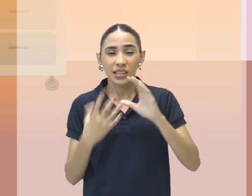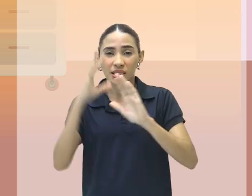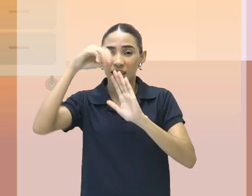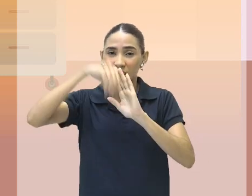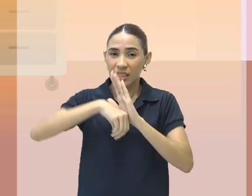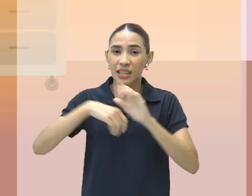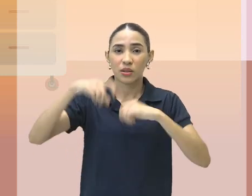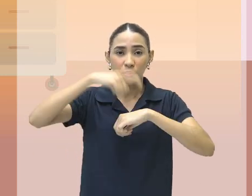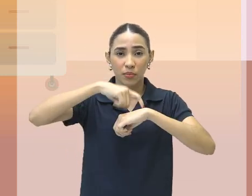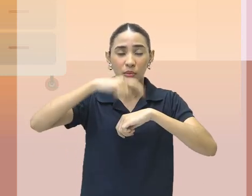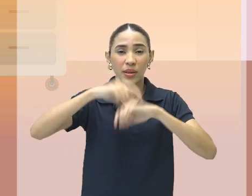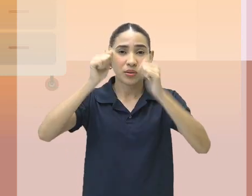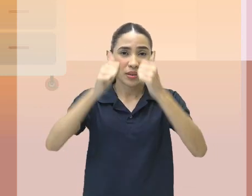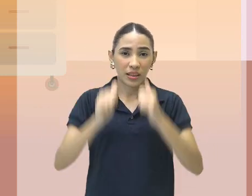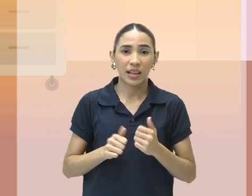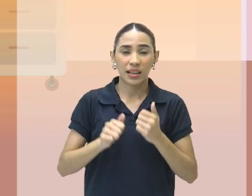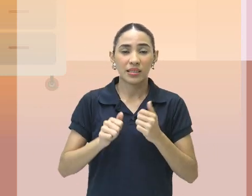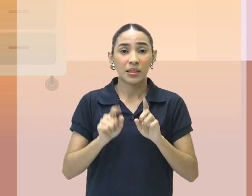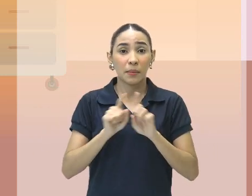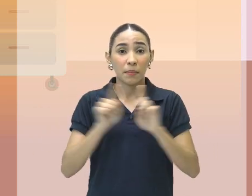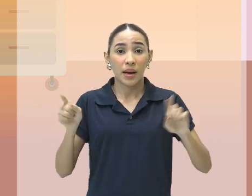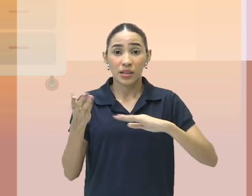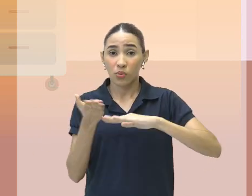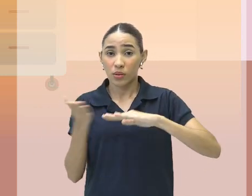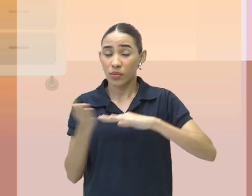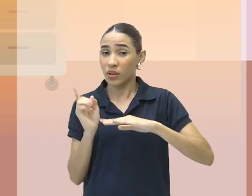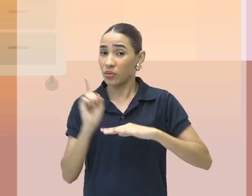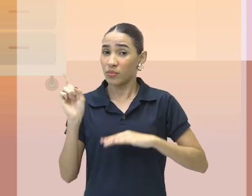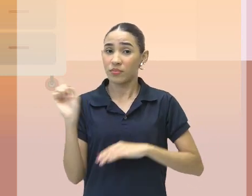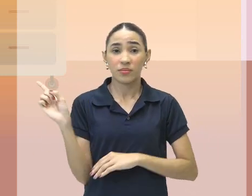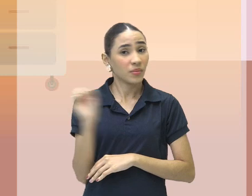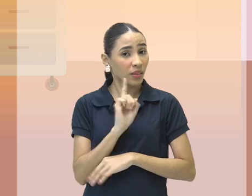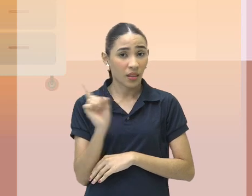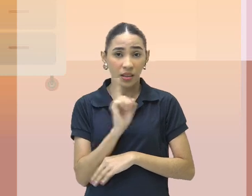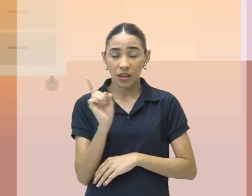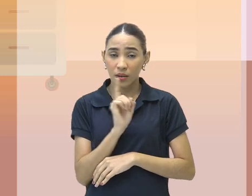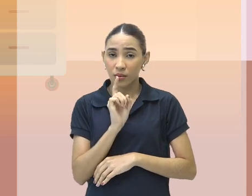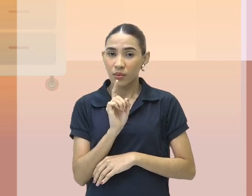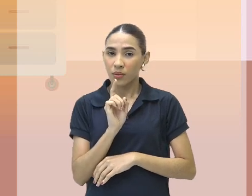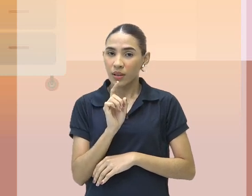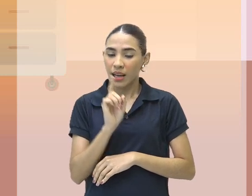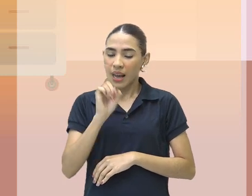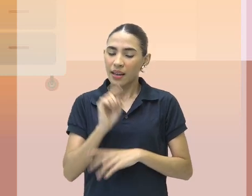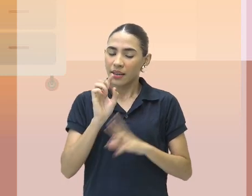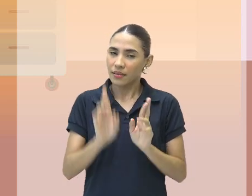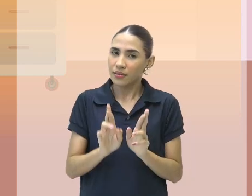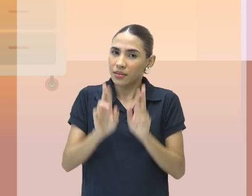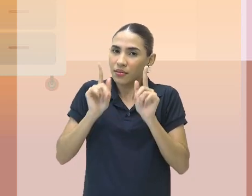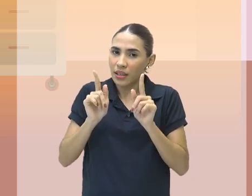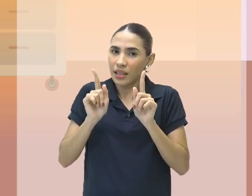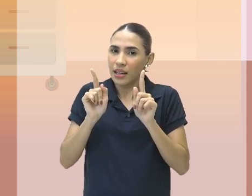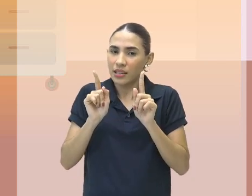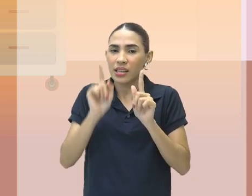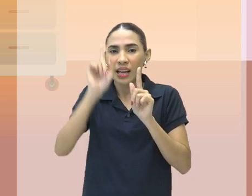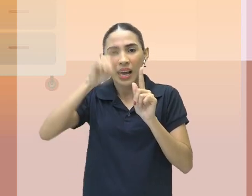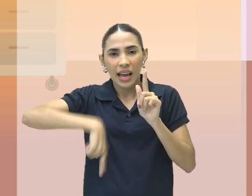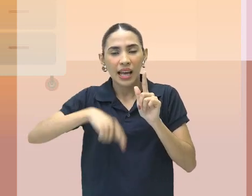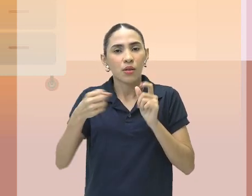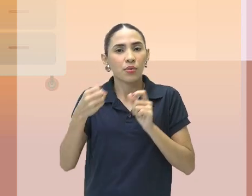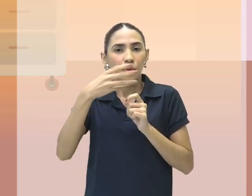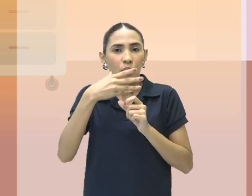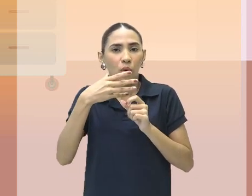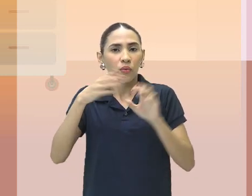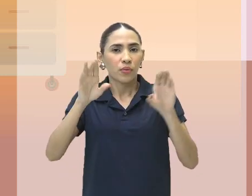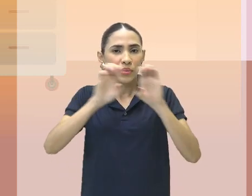quando a gente faz uma análise. O conto contemporâneo não. Ele já tem algo mais breve, né, mais